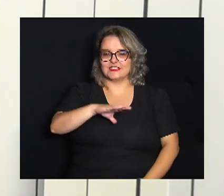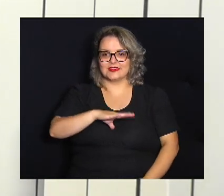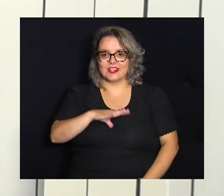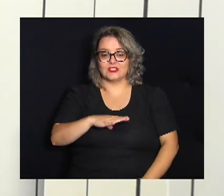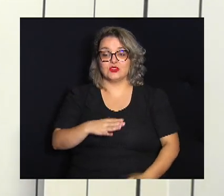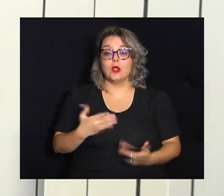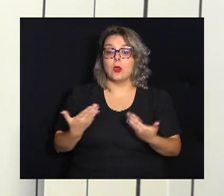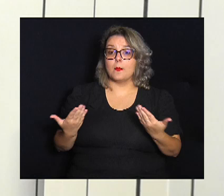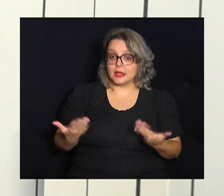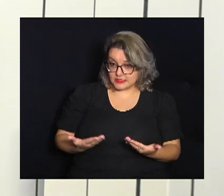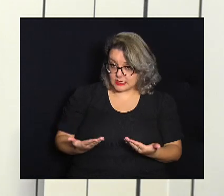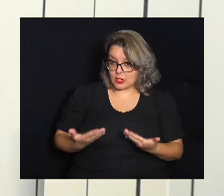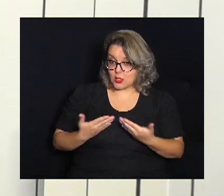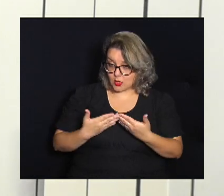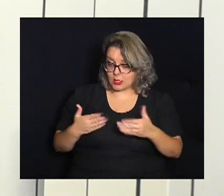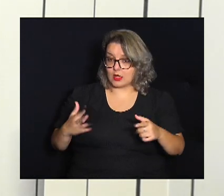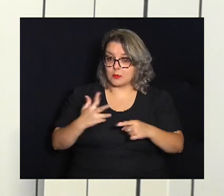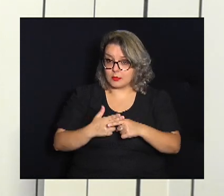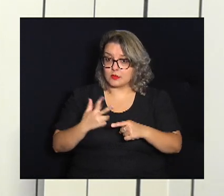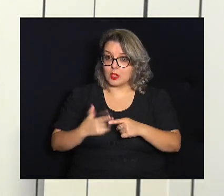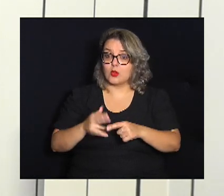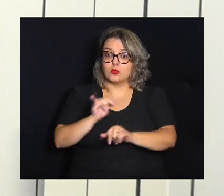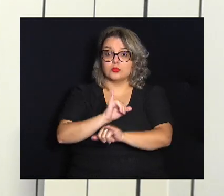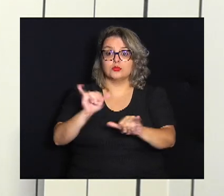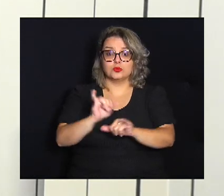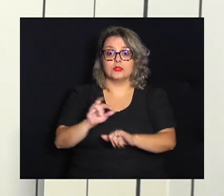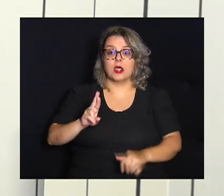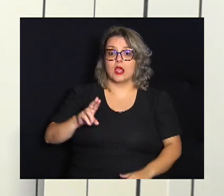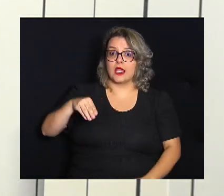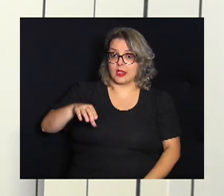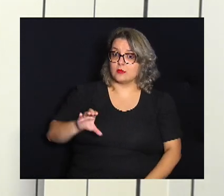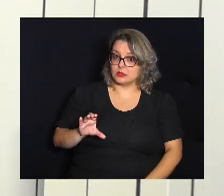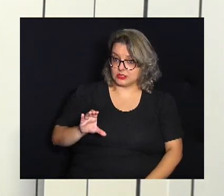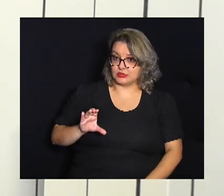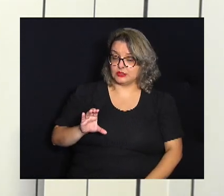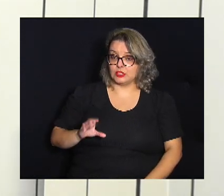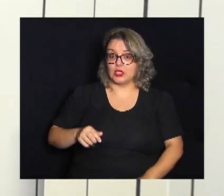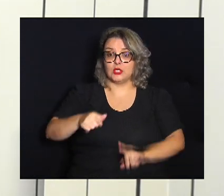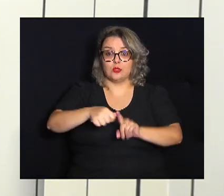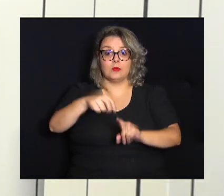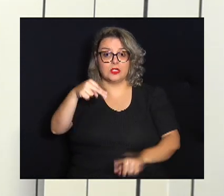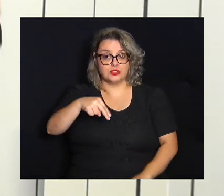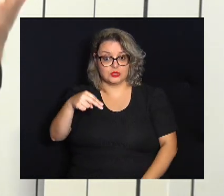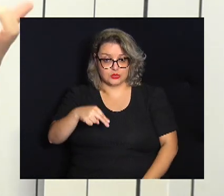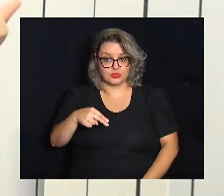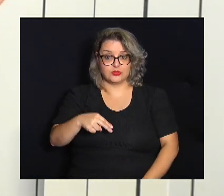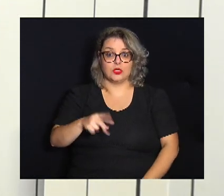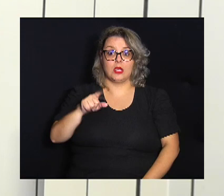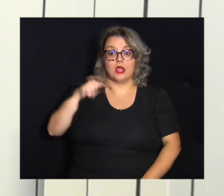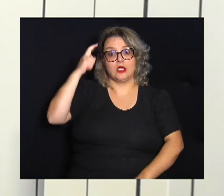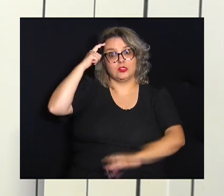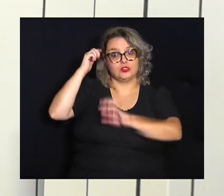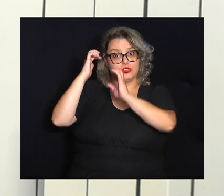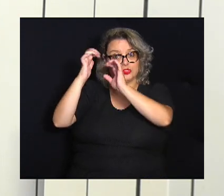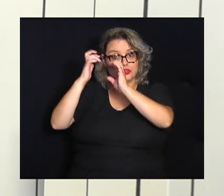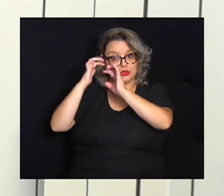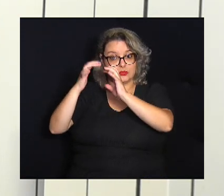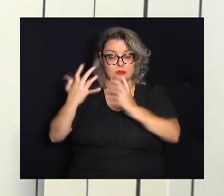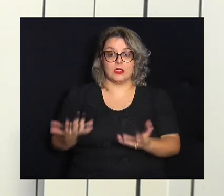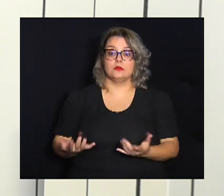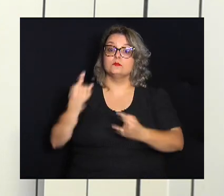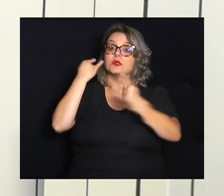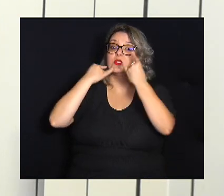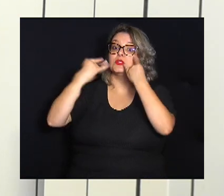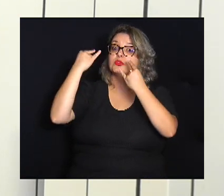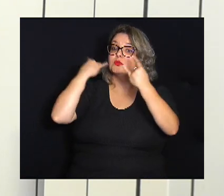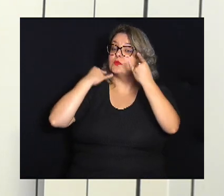gente abre a edição de hoje com as notícias da metrópole e novembro é um mês para refletir, se inspirar